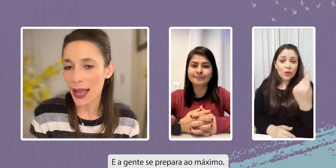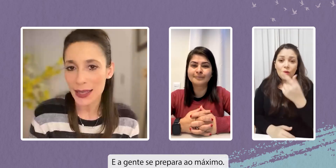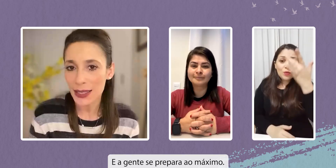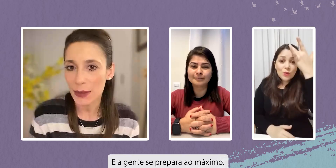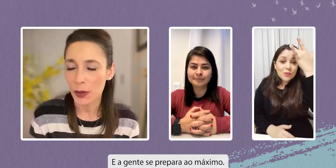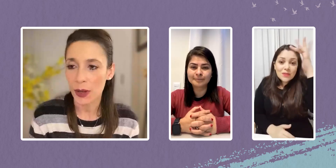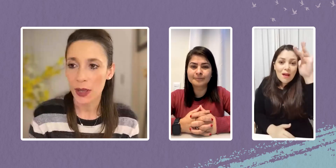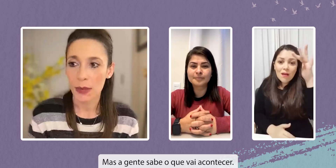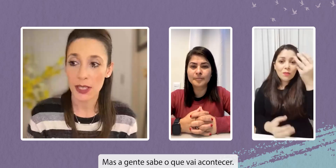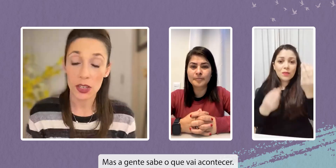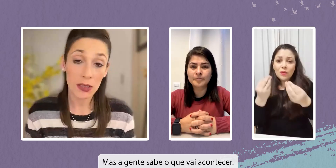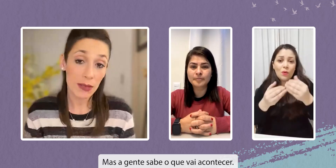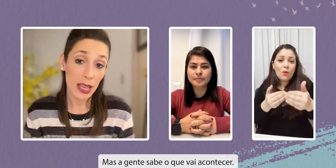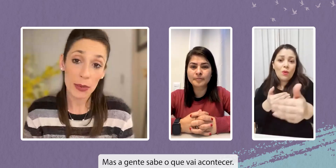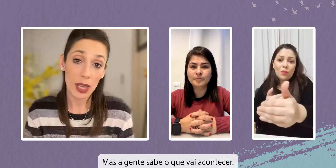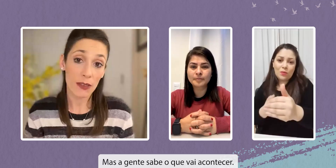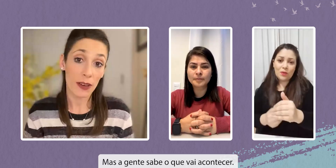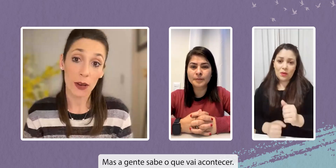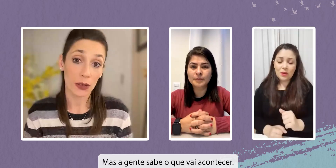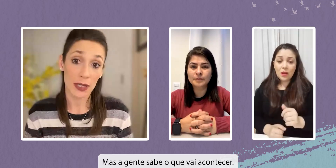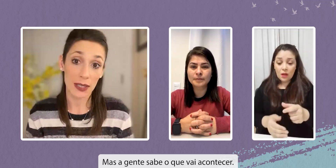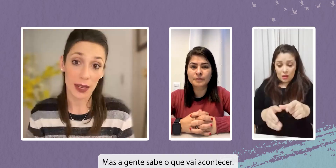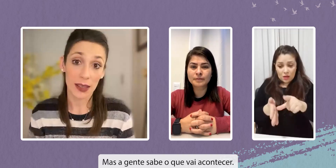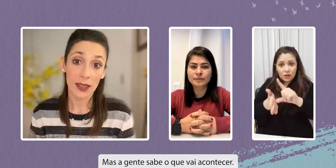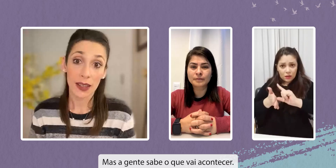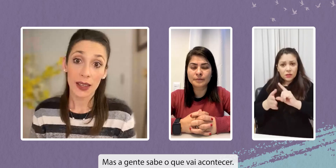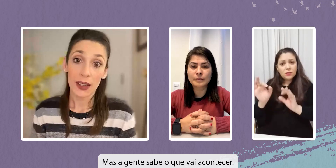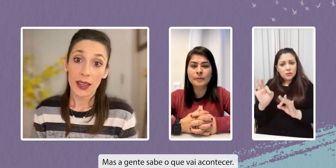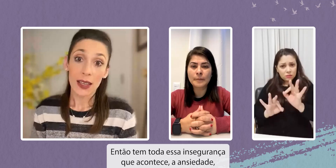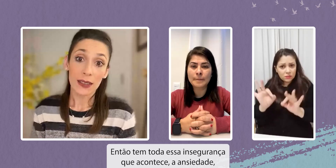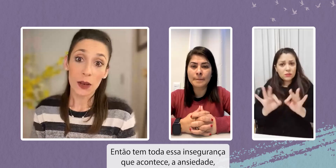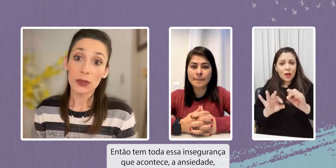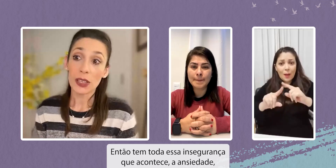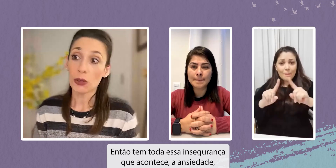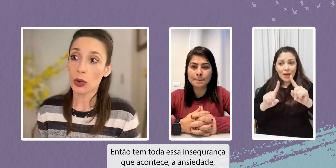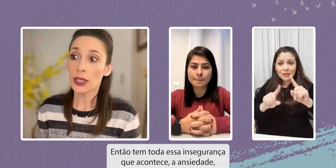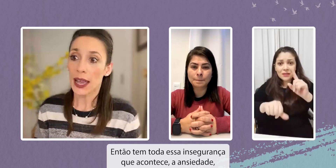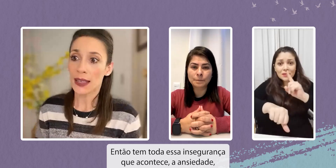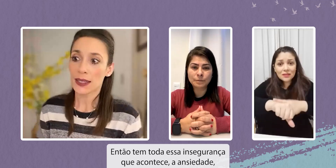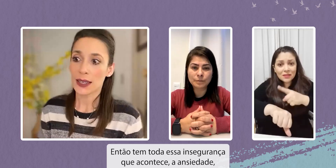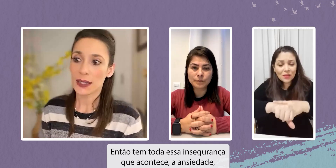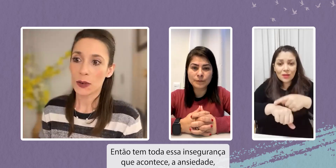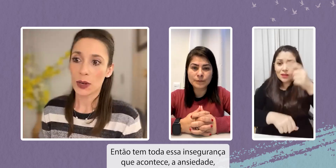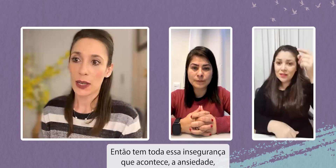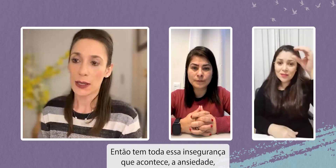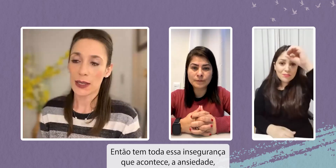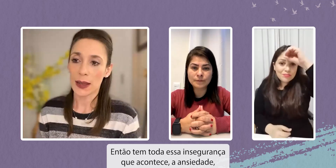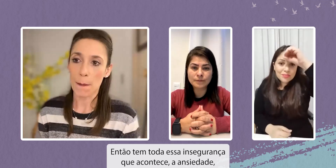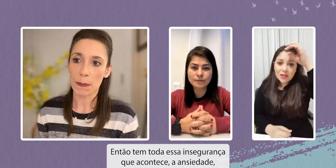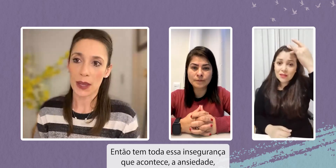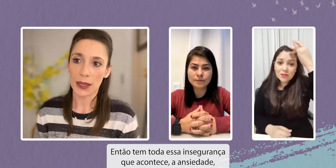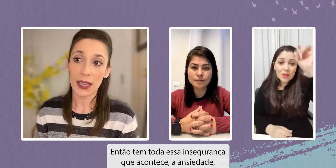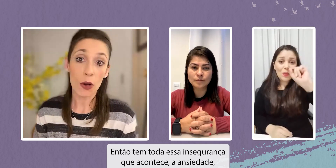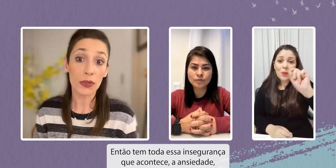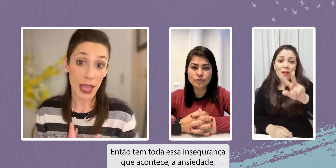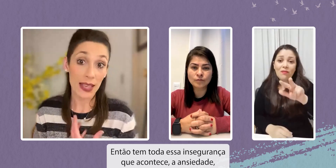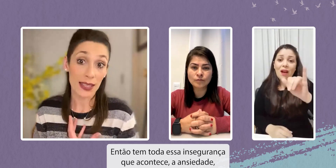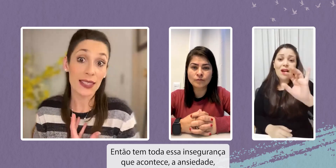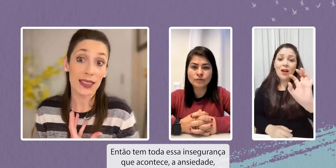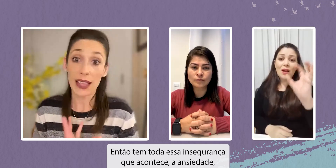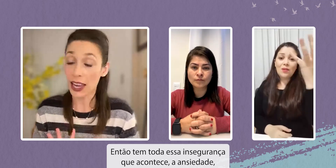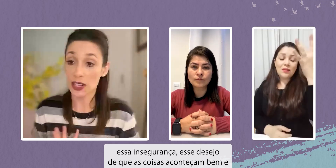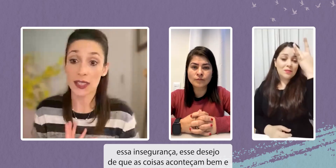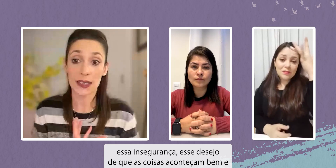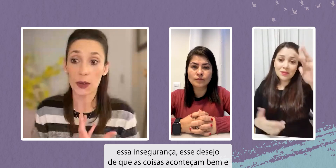prepara ao máximo, mas a gente não sabe o que, que vai acontecer. Então, tem toda essa insegurança que acontece,